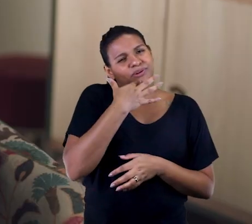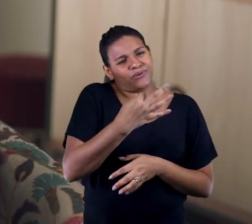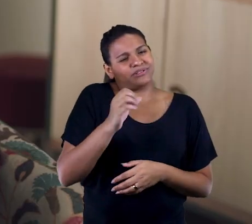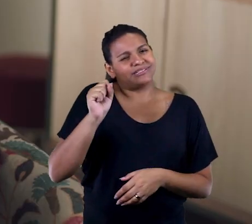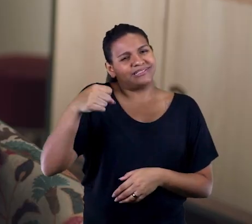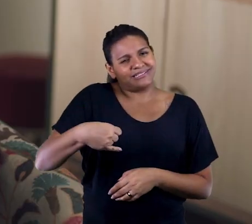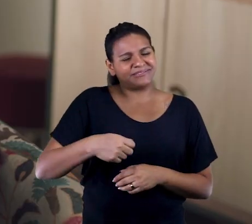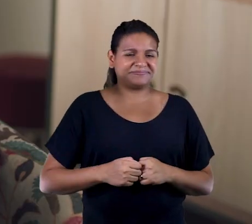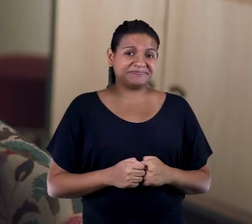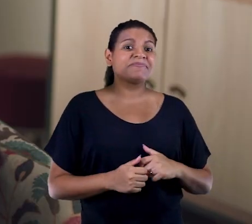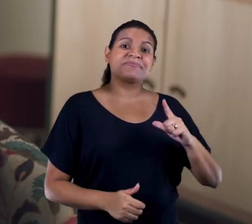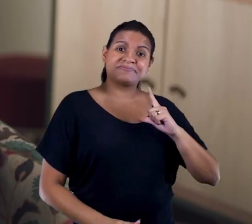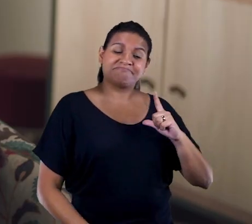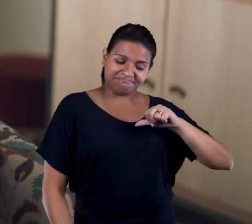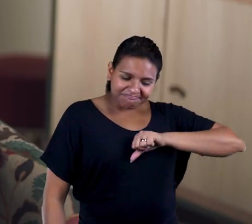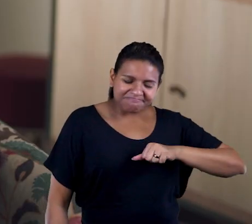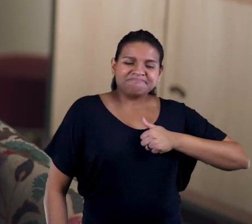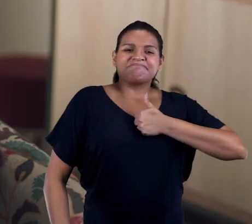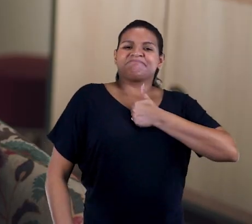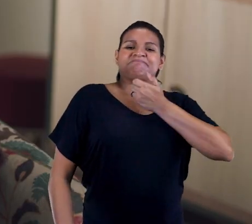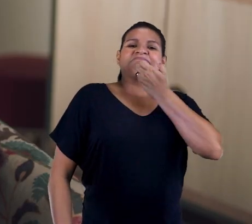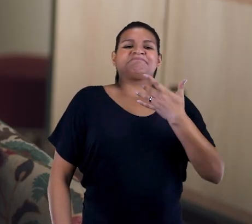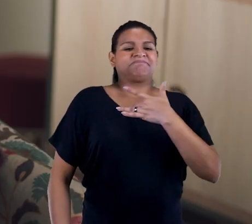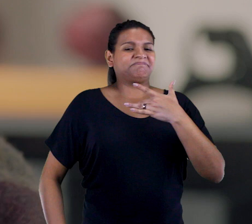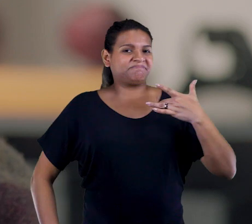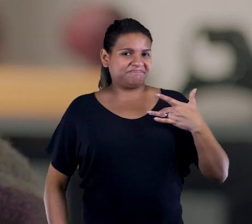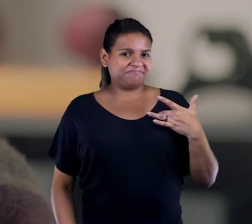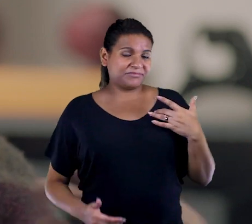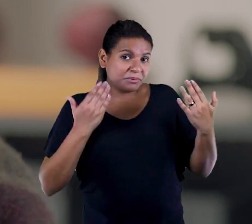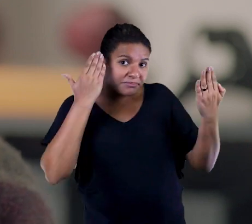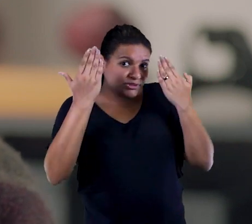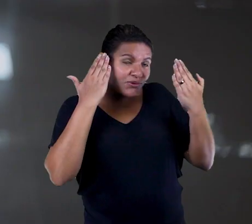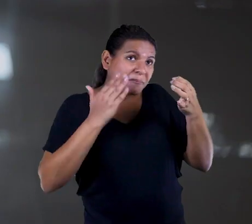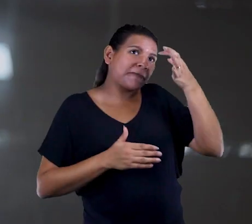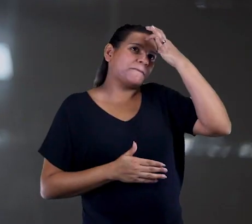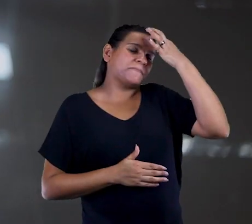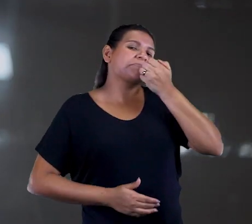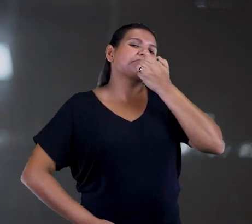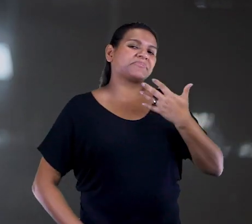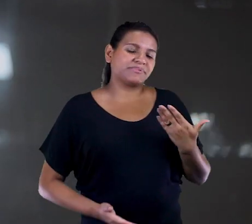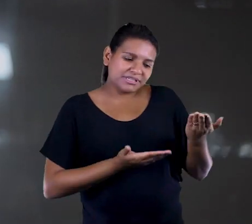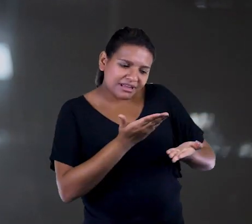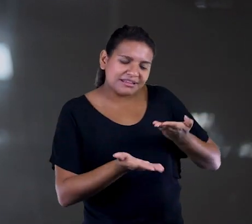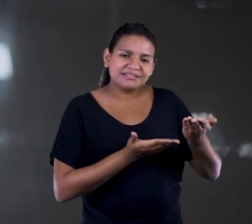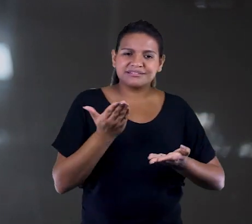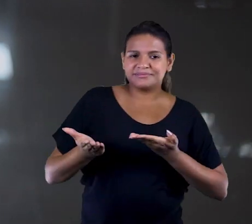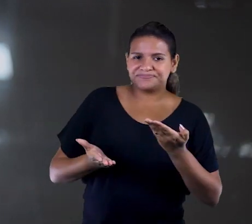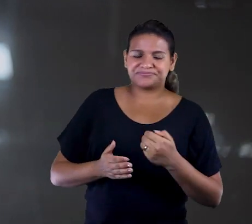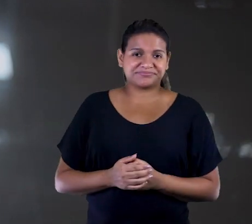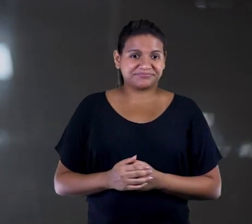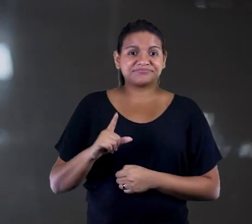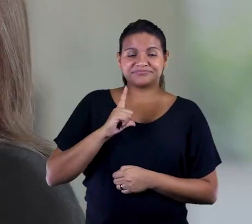Existe um bem-estar psicológico muito grande de você lidar com os animais no dia a dia. É bastante interessante, por exemplo, um trabalho